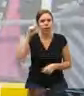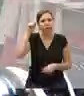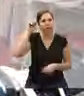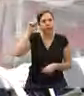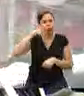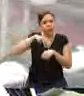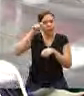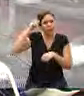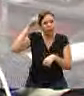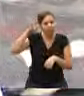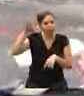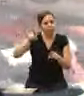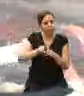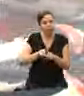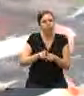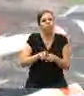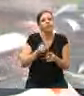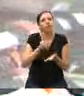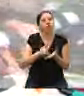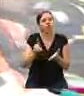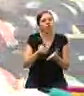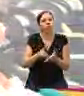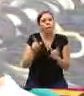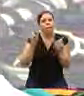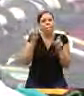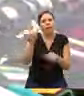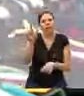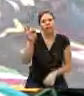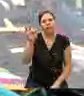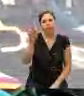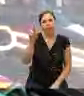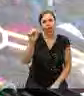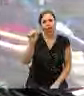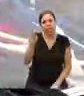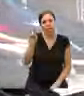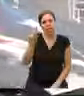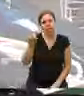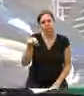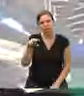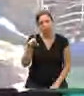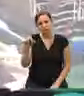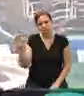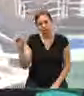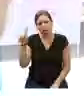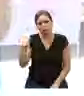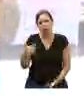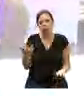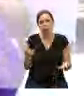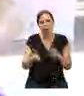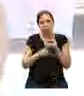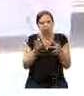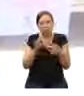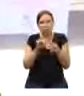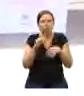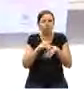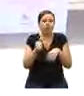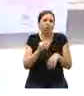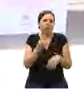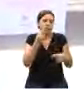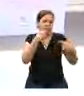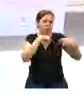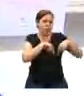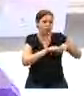também. No dicionário, fraternidade quer dizer irmandade, afeto, mas no